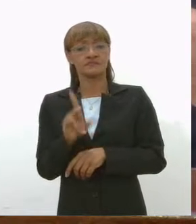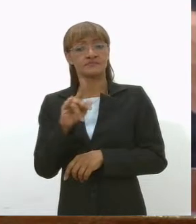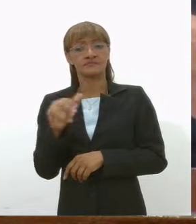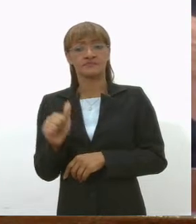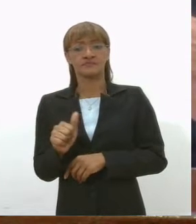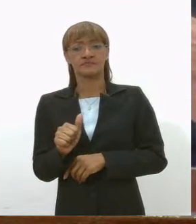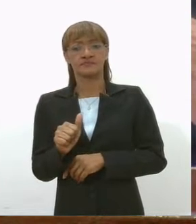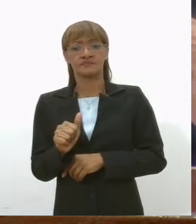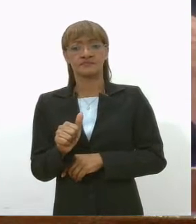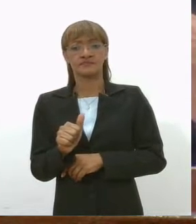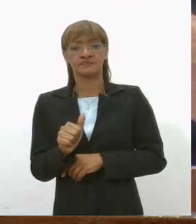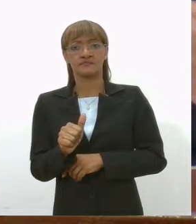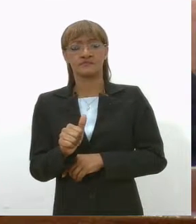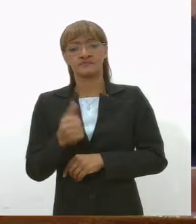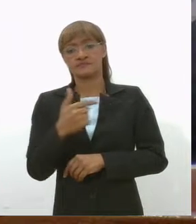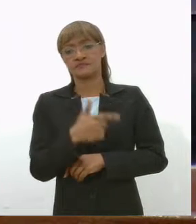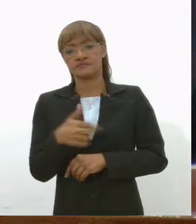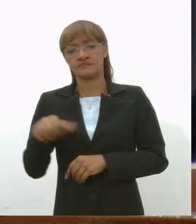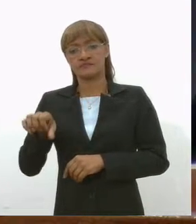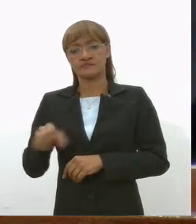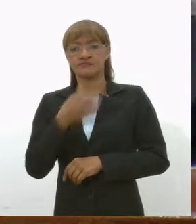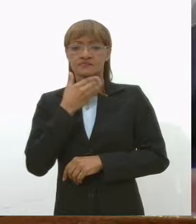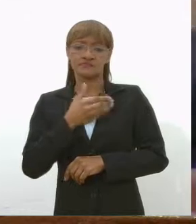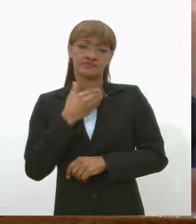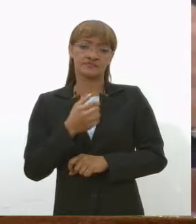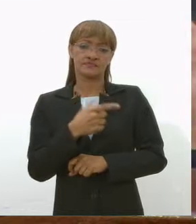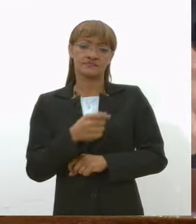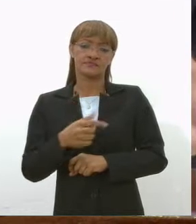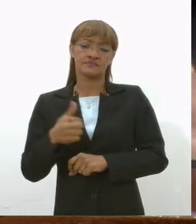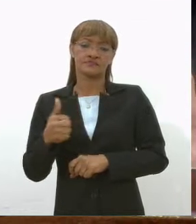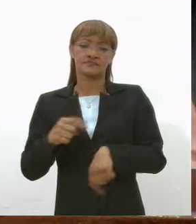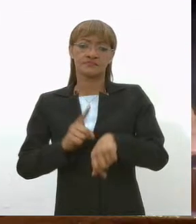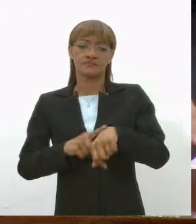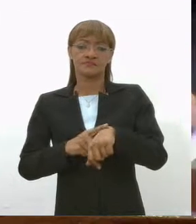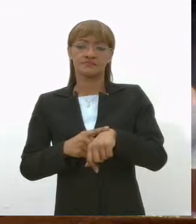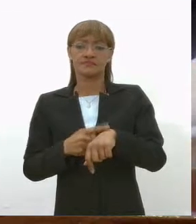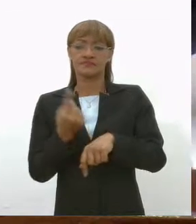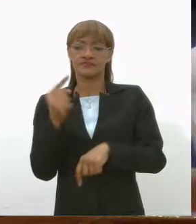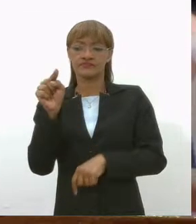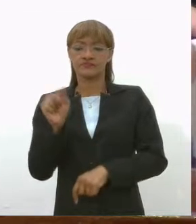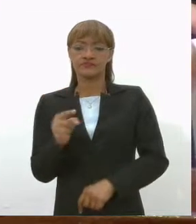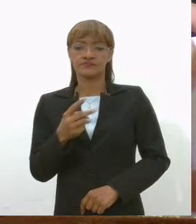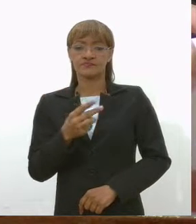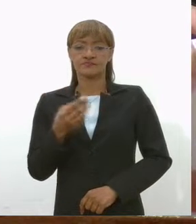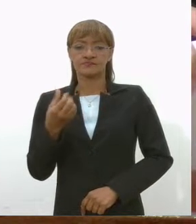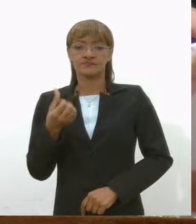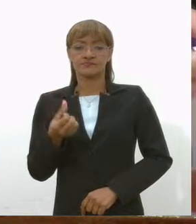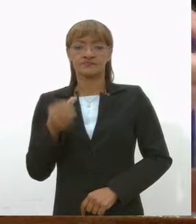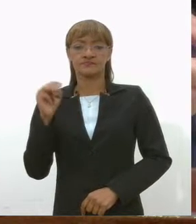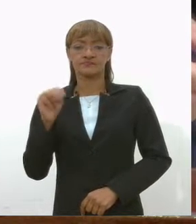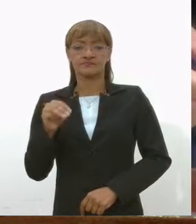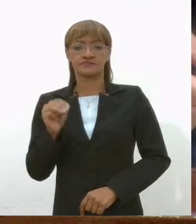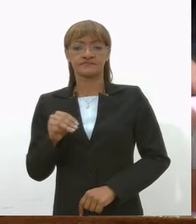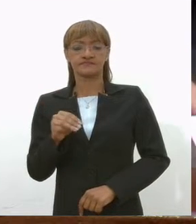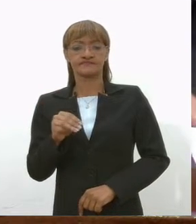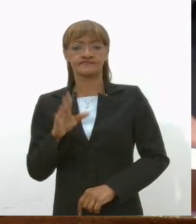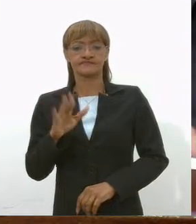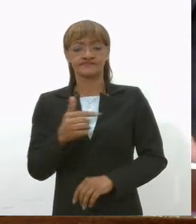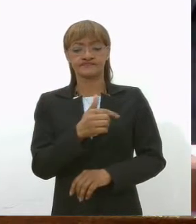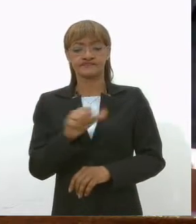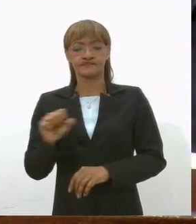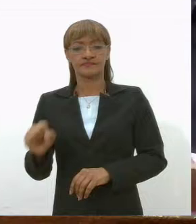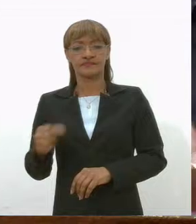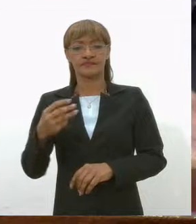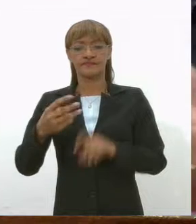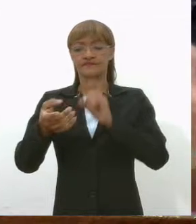dia 29 de dezembro de 2021, às 13 horas e 36 minutos, segundo período da 3ª